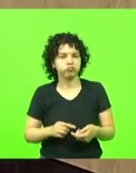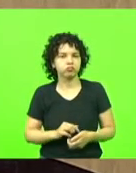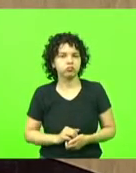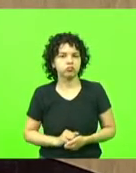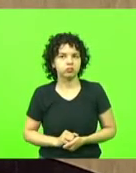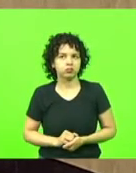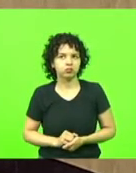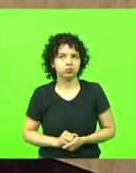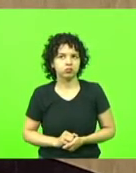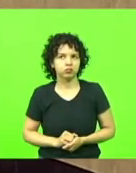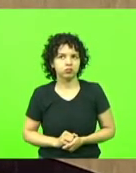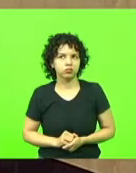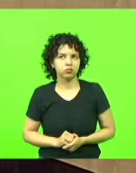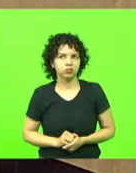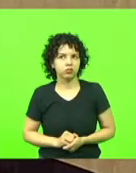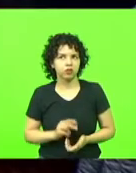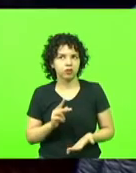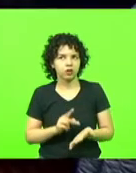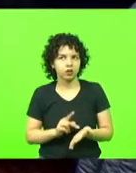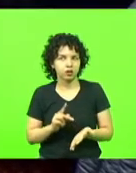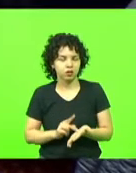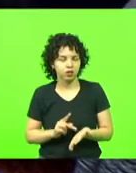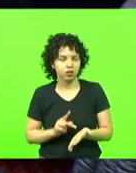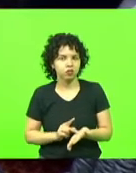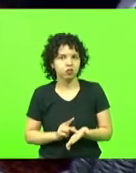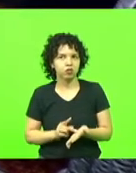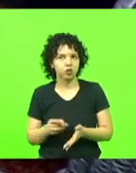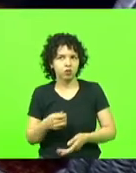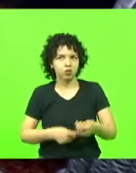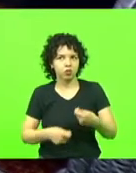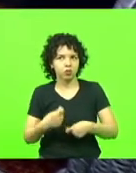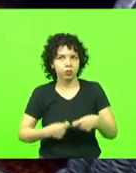É claro que a economia,